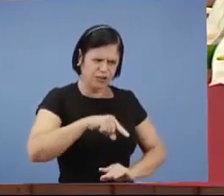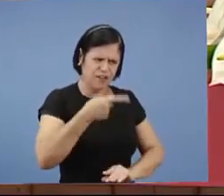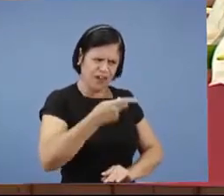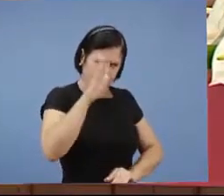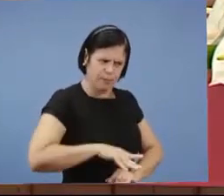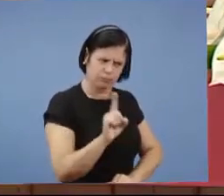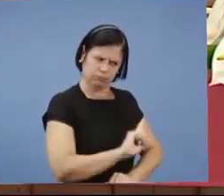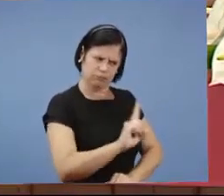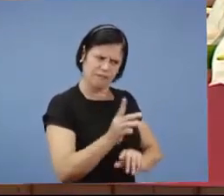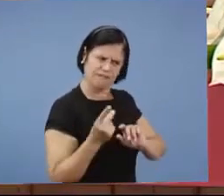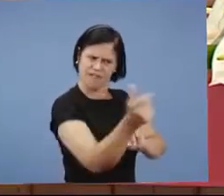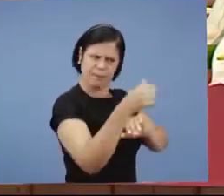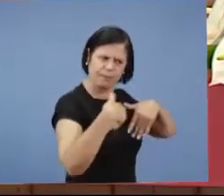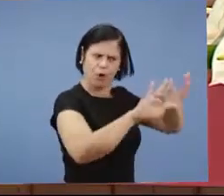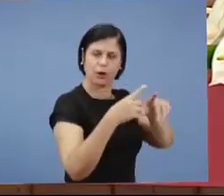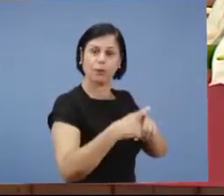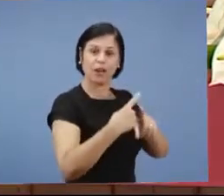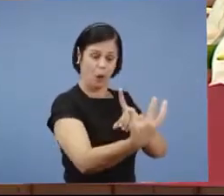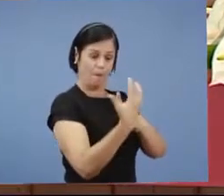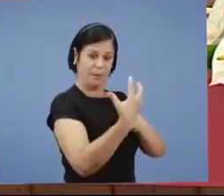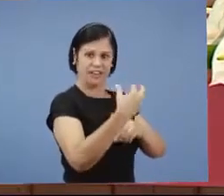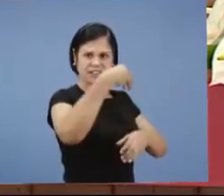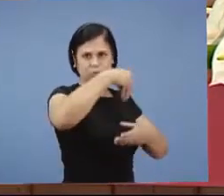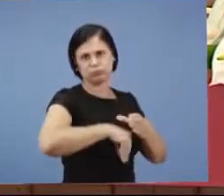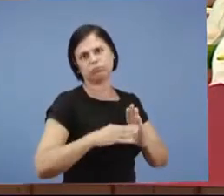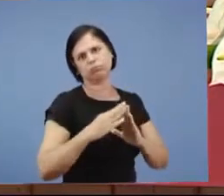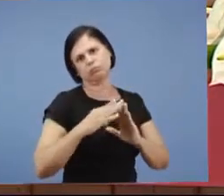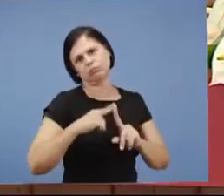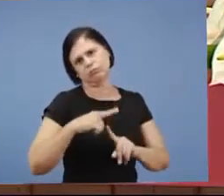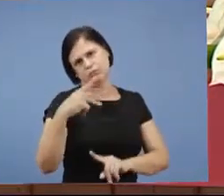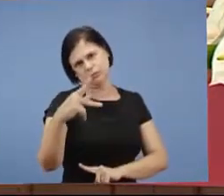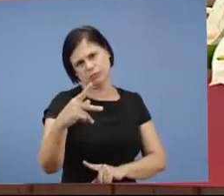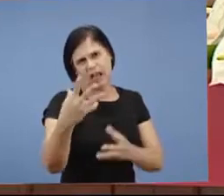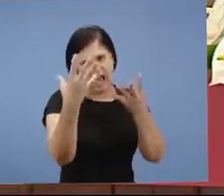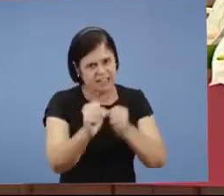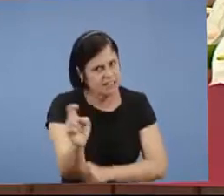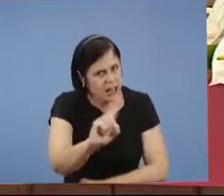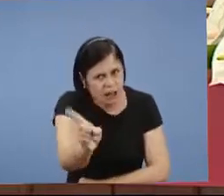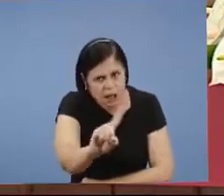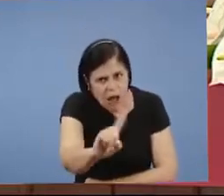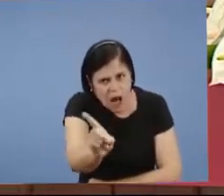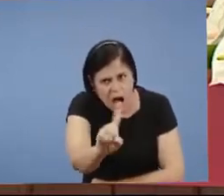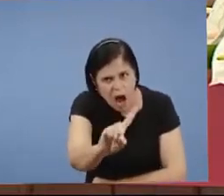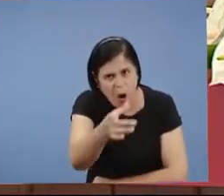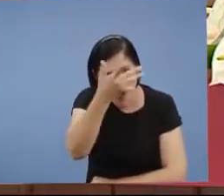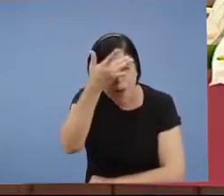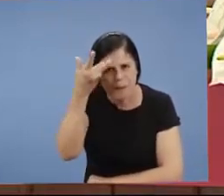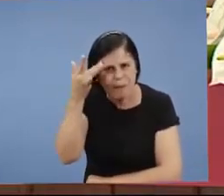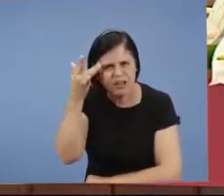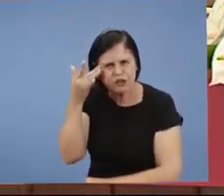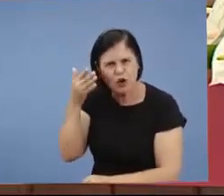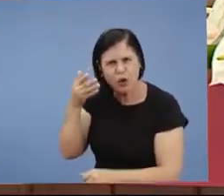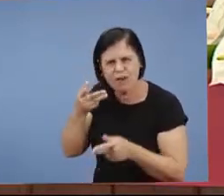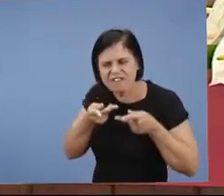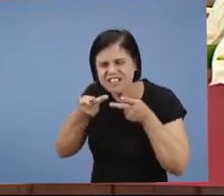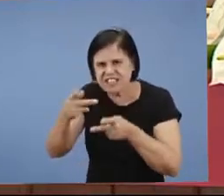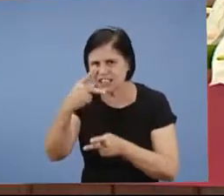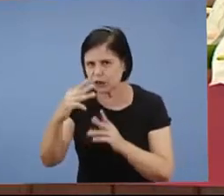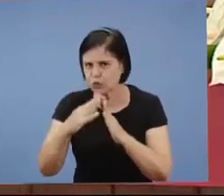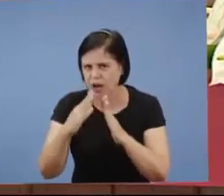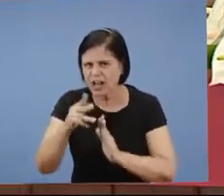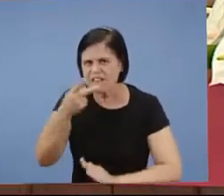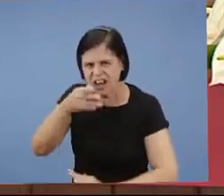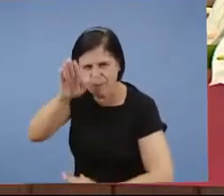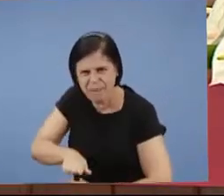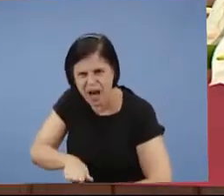pressão, ele deixa uma pressão. Não aceite na sua casa esse tipo de visita,